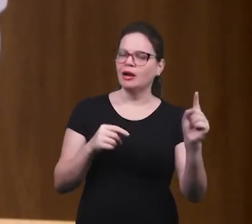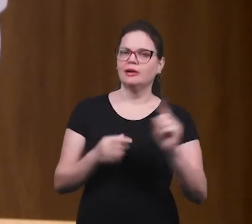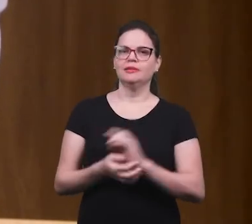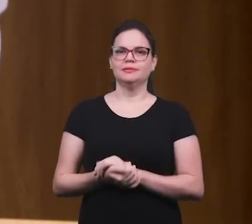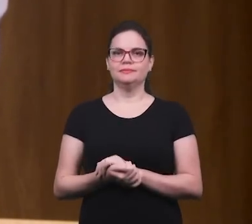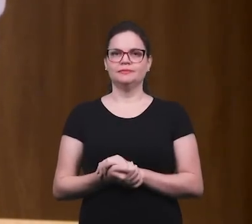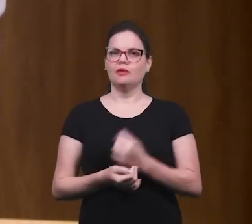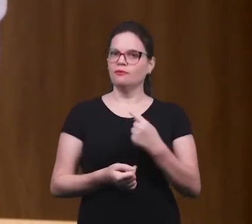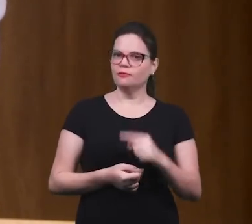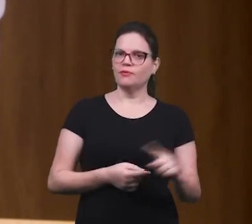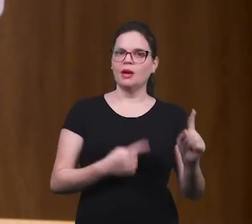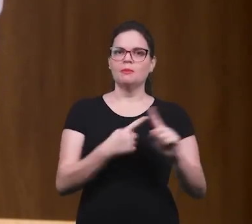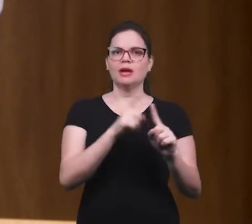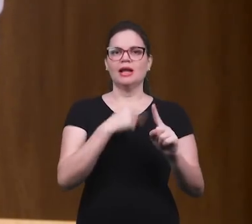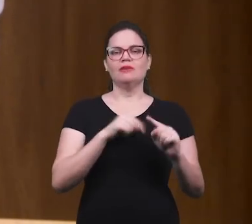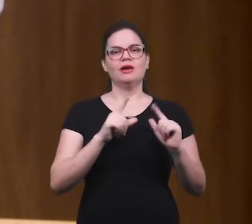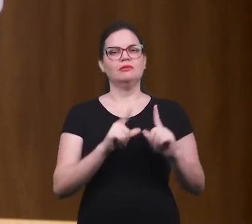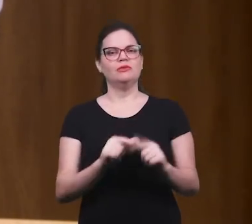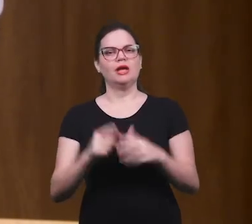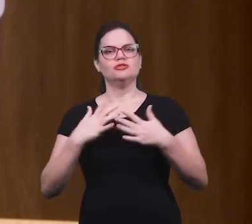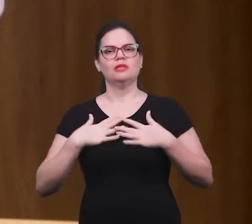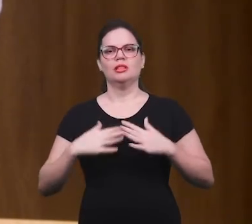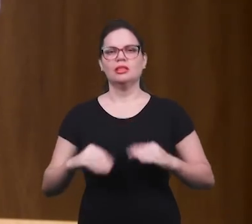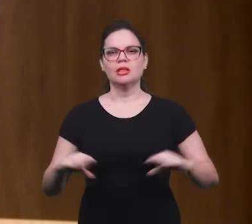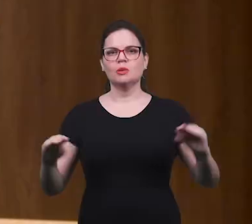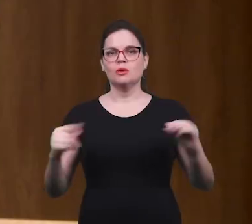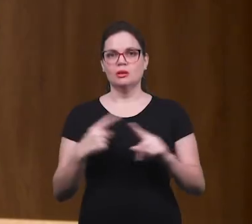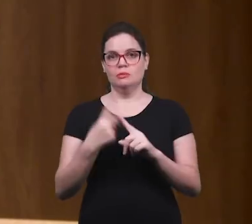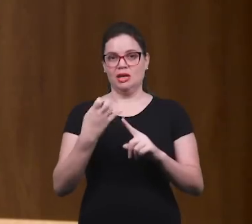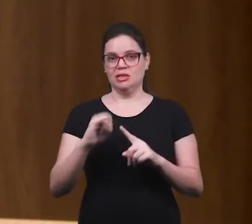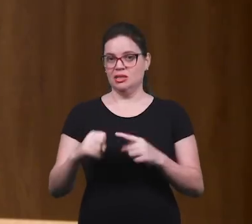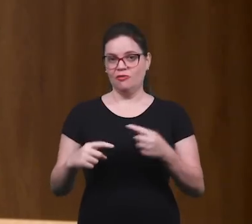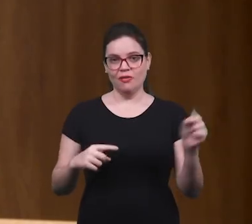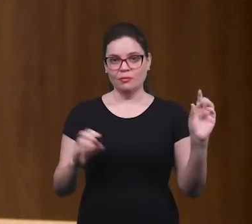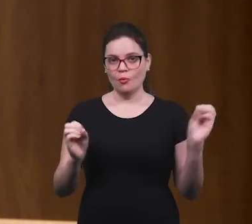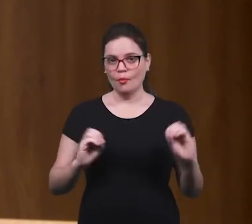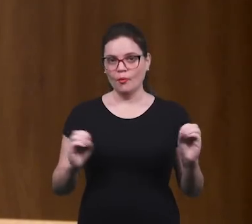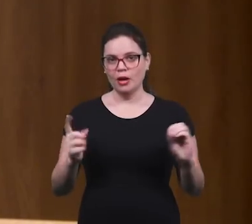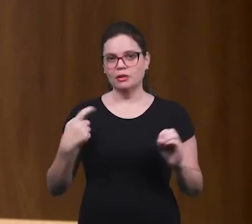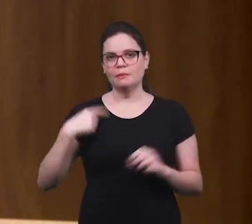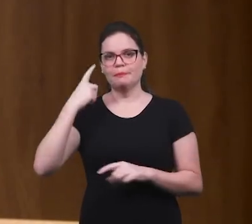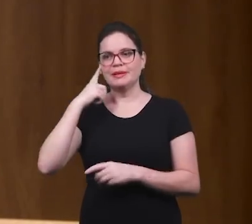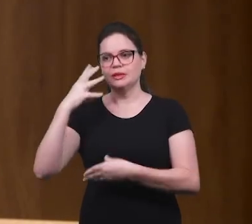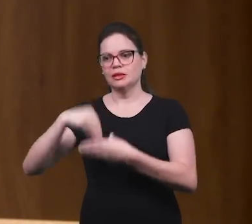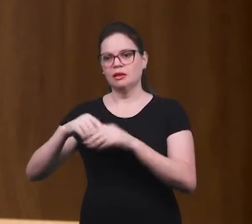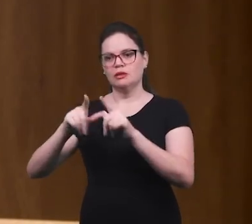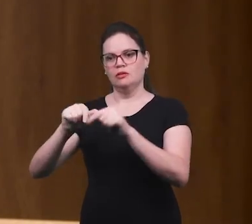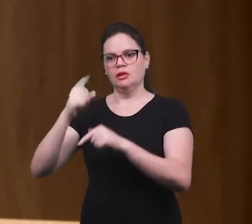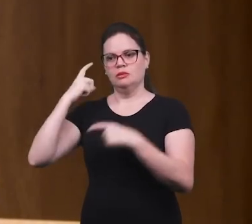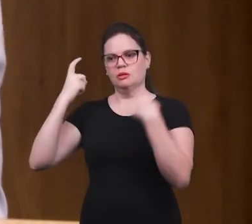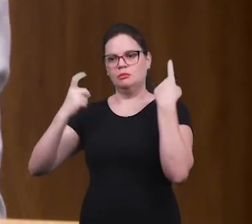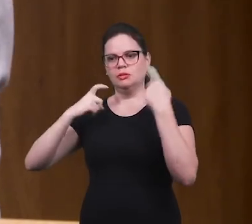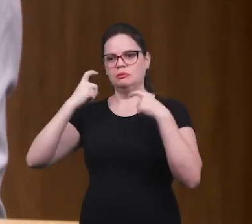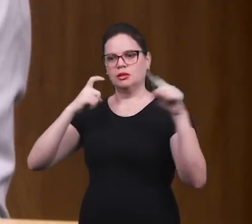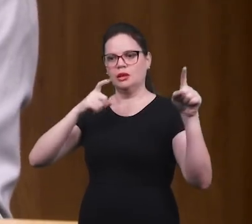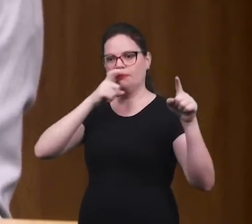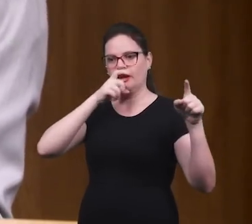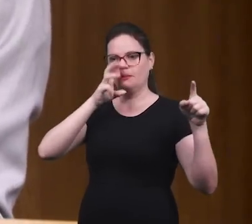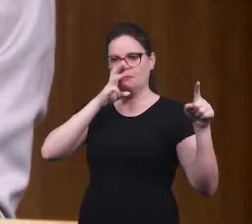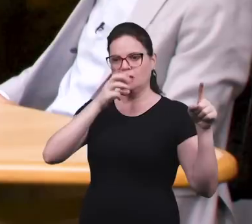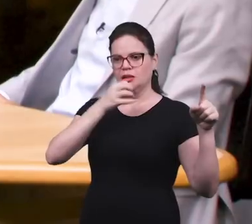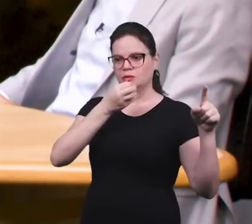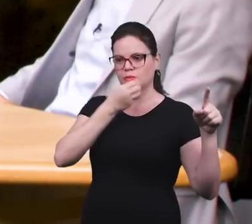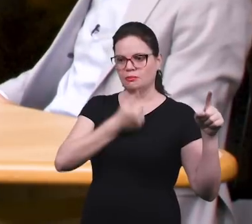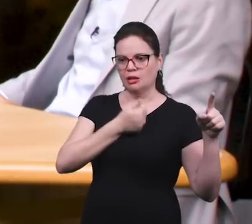tranquila. A viagem vai ser melhor. Porque senão ela vai passar a viagem inteira preocupada. Exatamente. Com os pais. É verdade, até